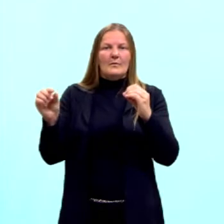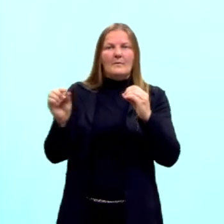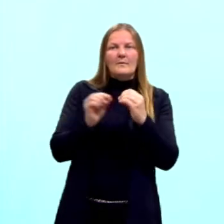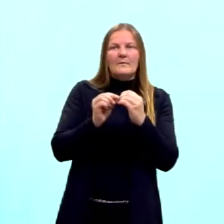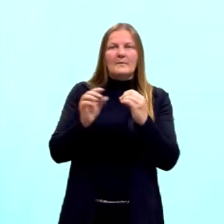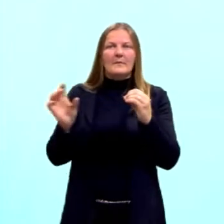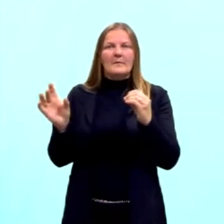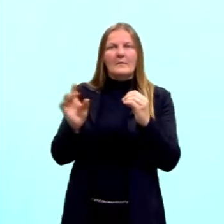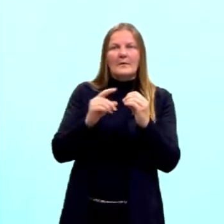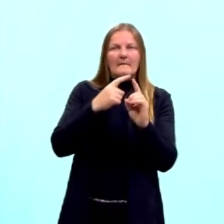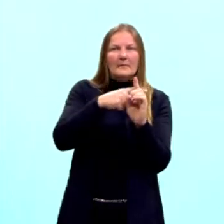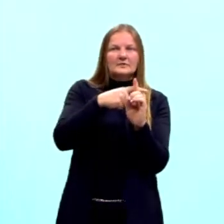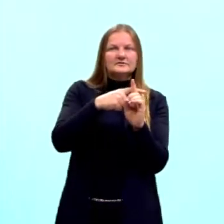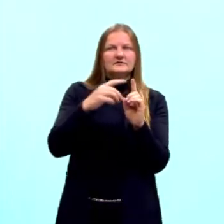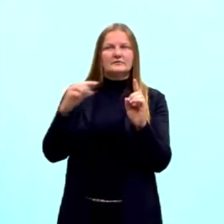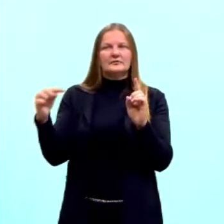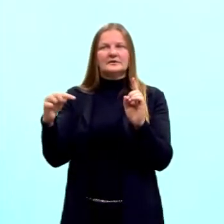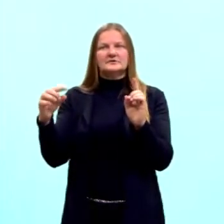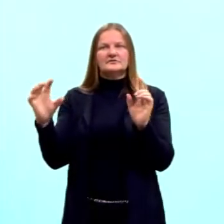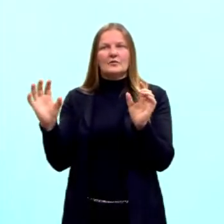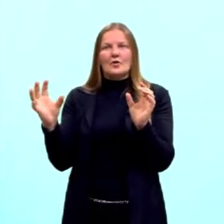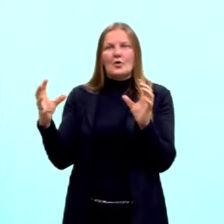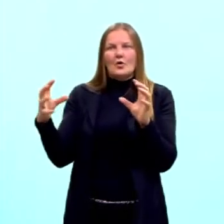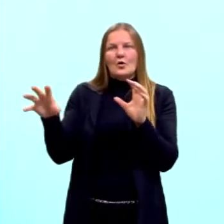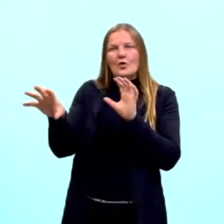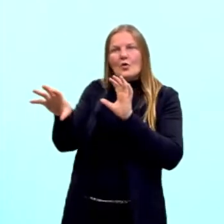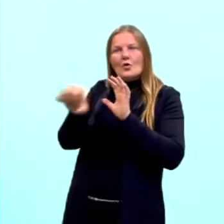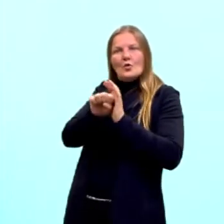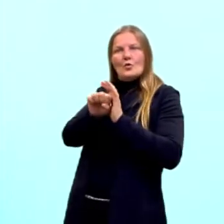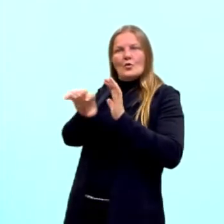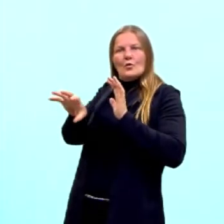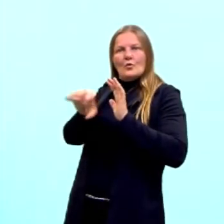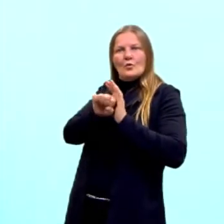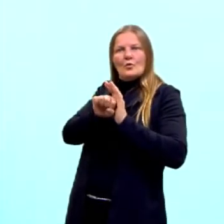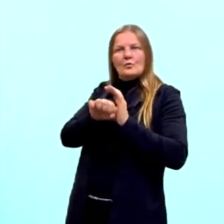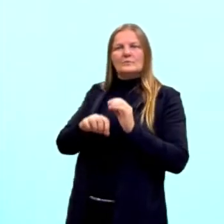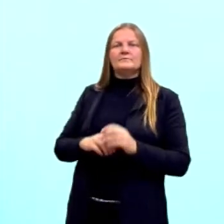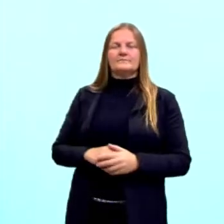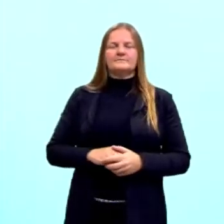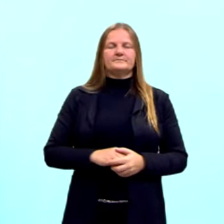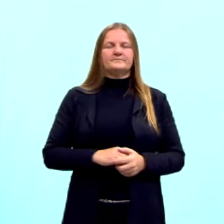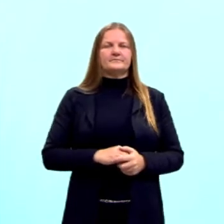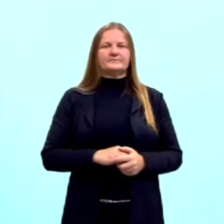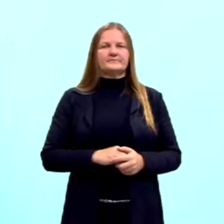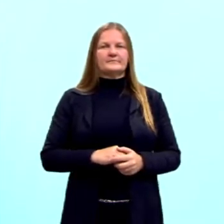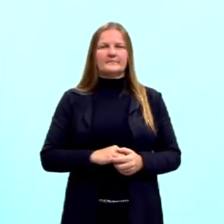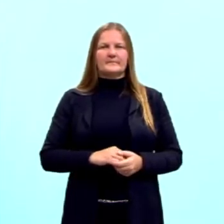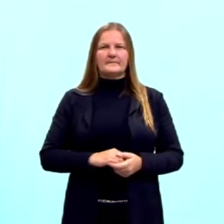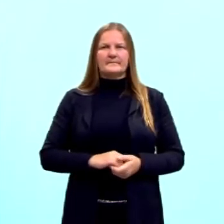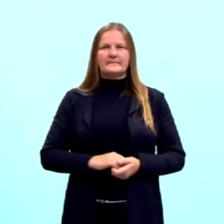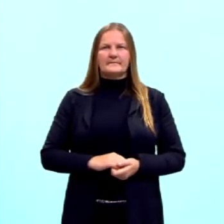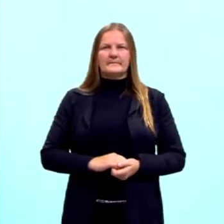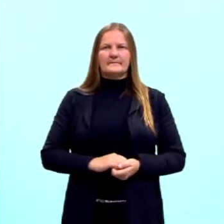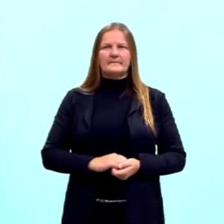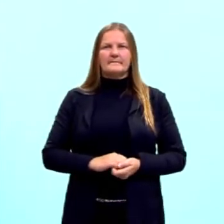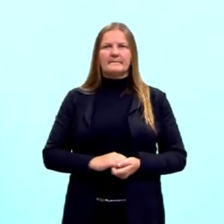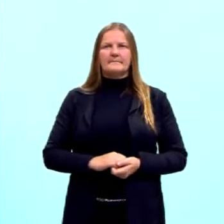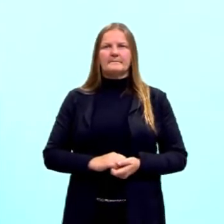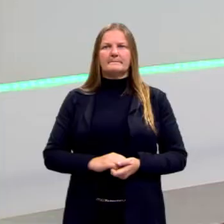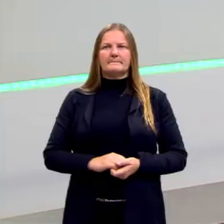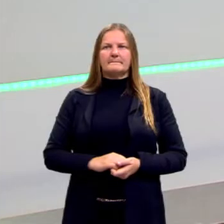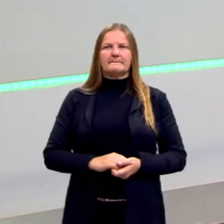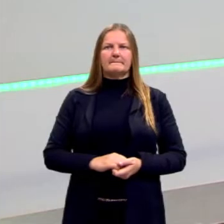não é o positivo e O negativo se atraem então ao invés de se afastar né ela iria querer chegar próximo da esfera